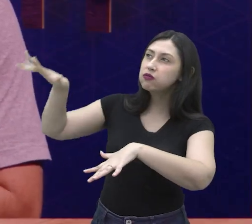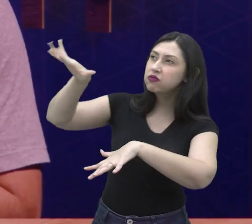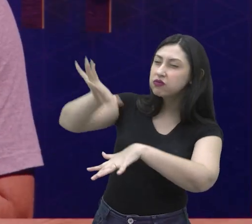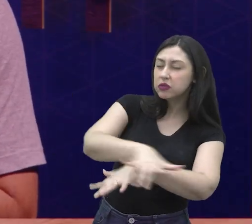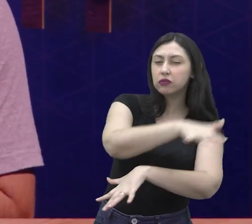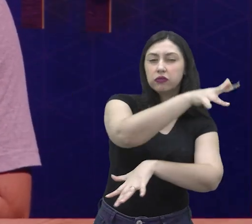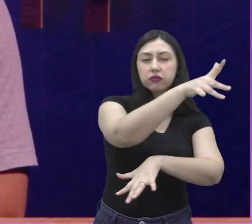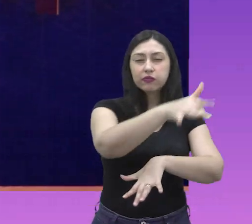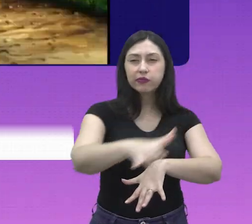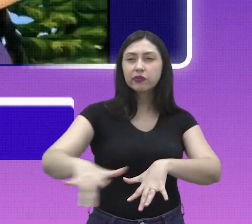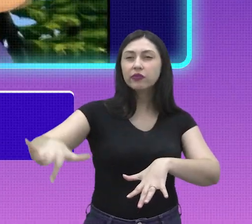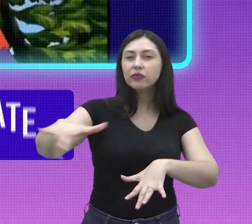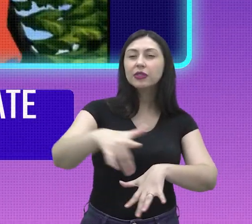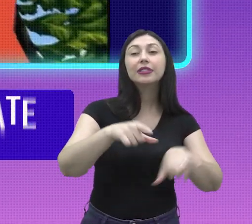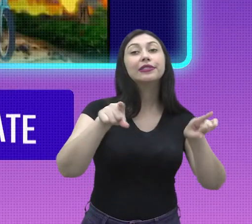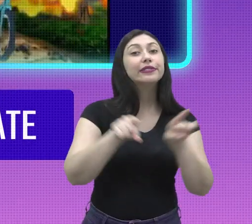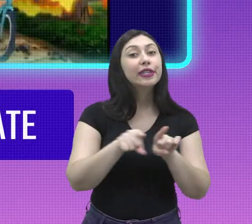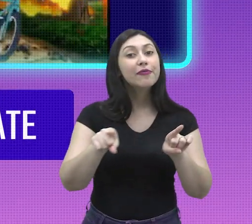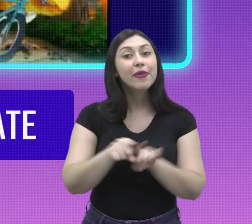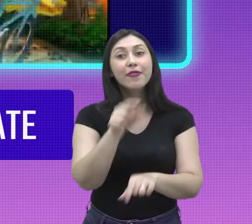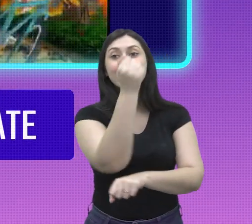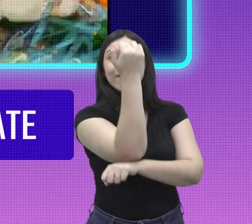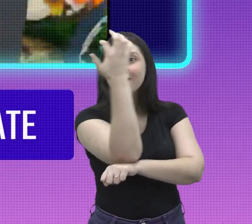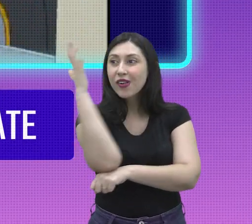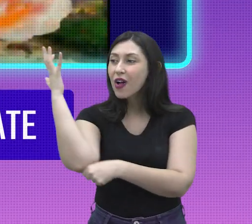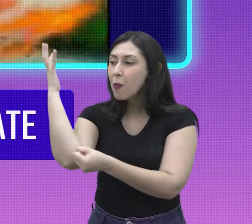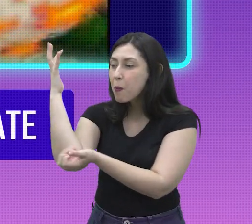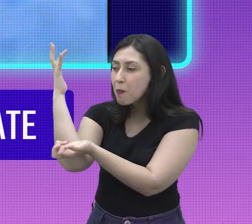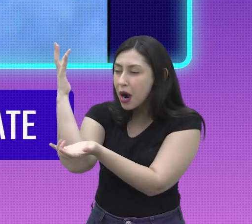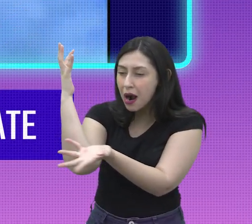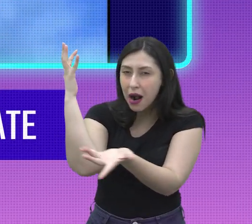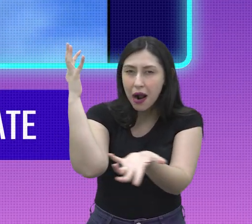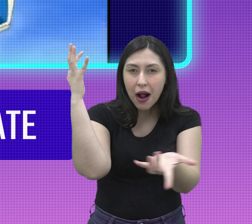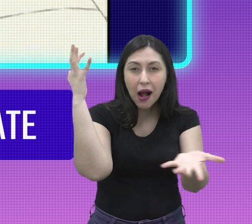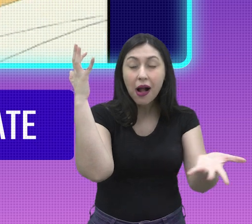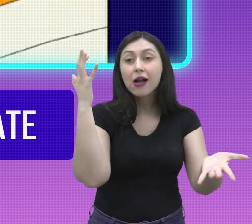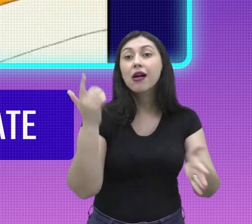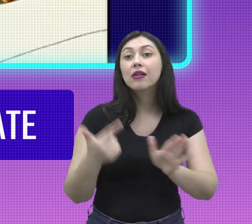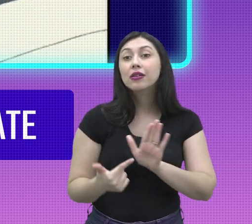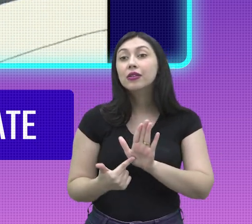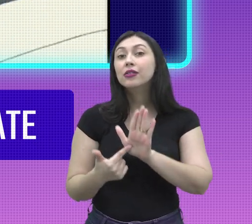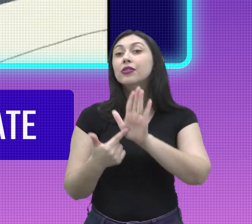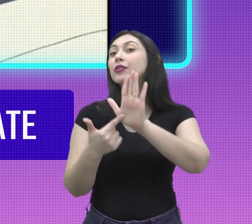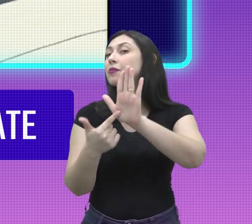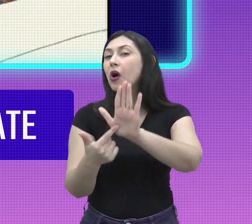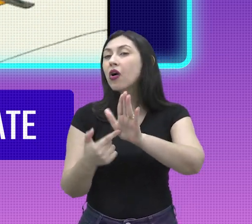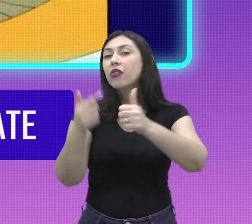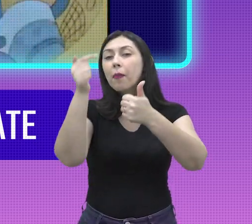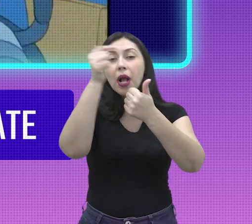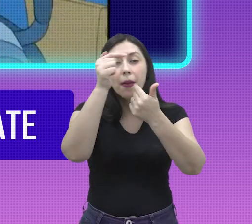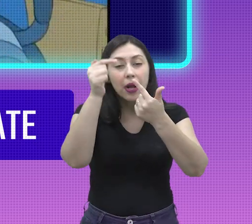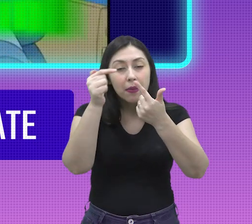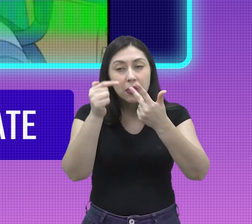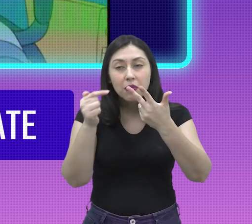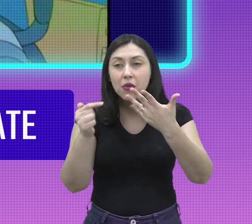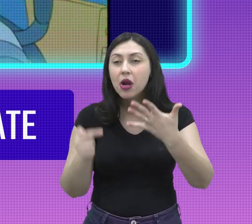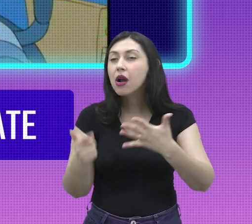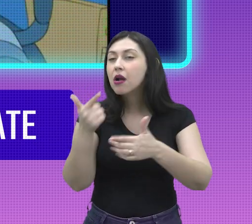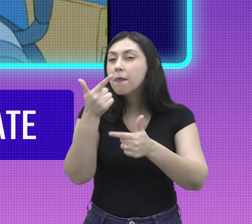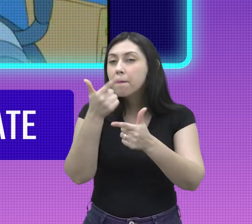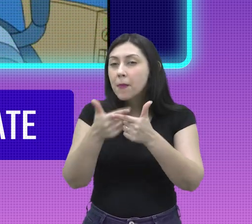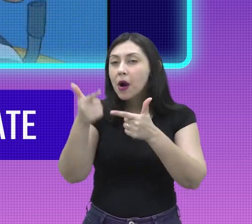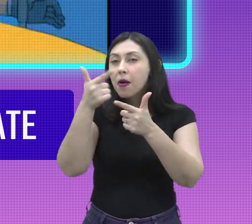e tem um episódio de incêndio florestal, que eles mostram todos esses problemas e acaba